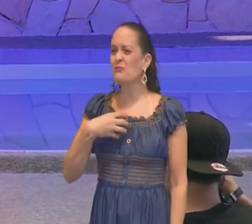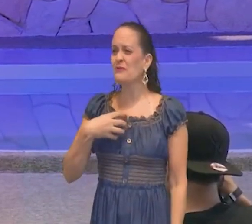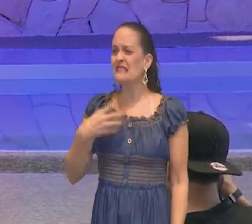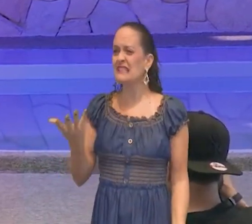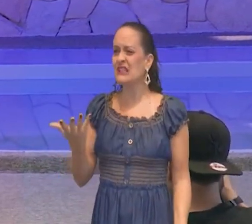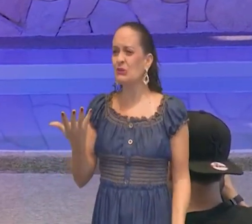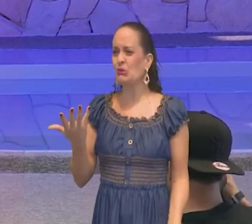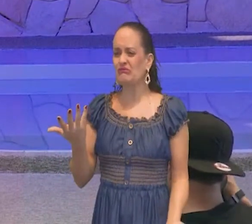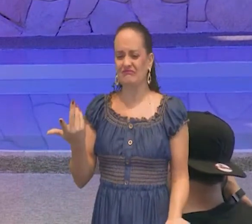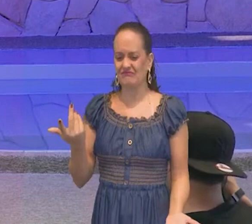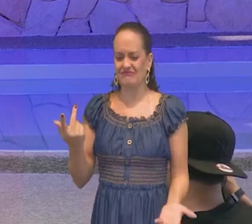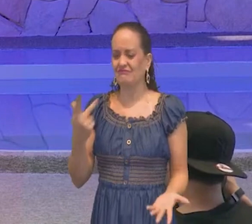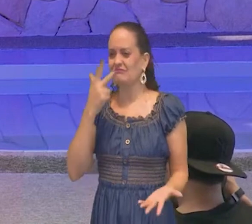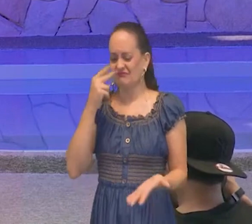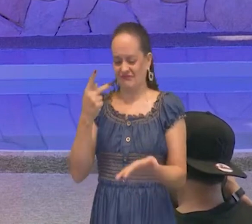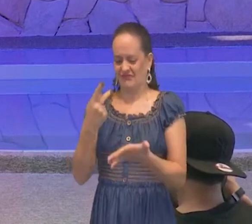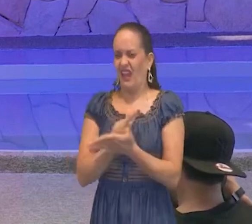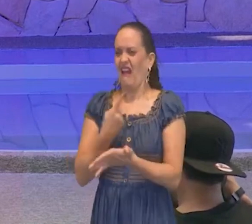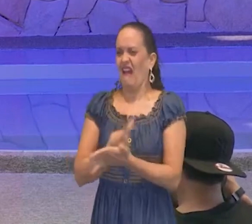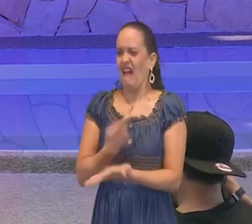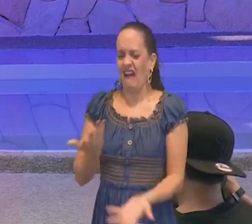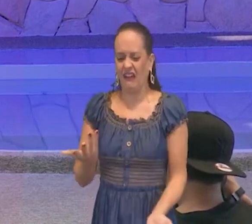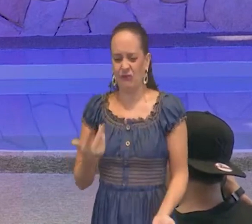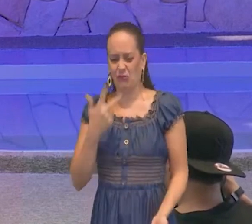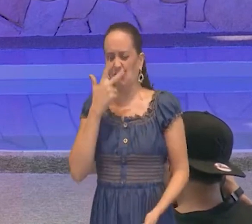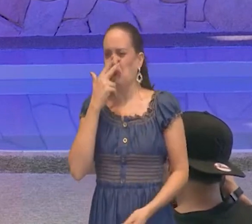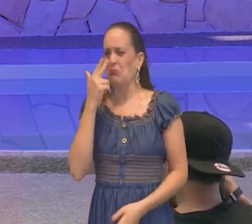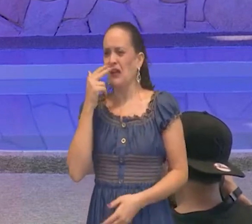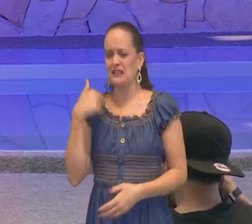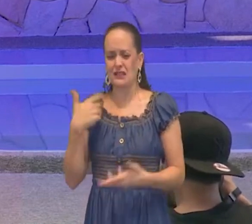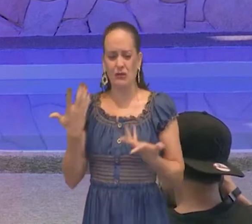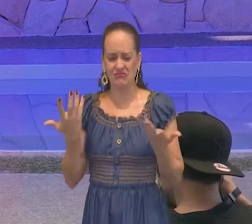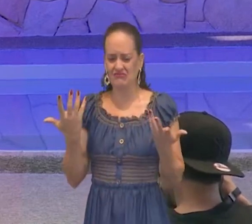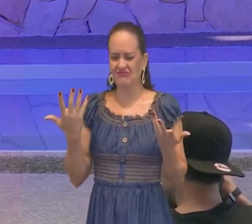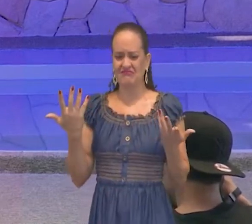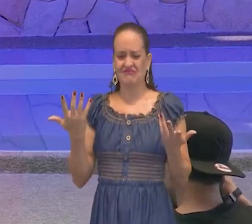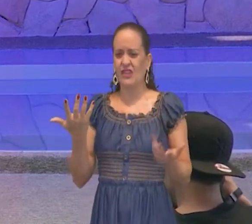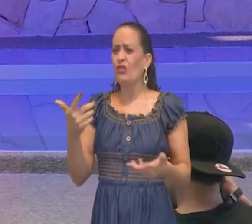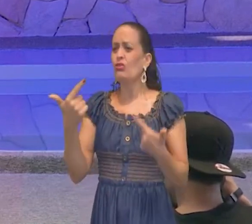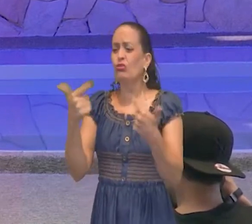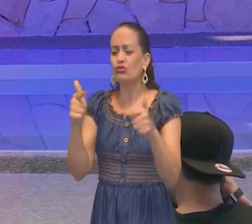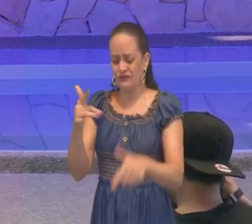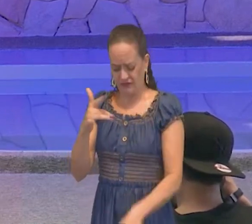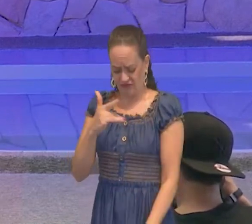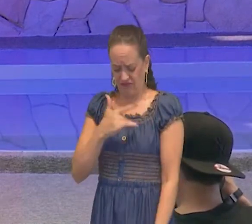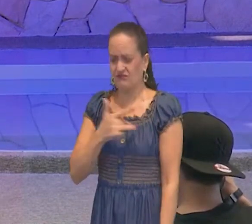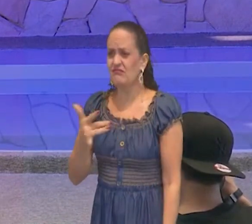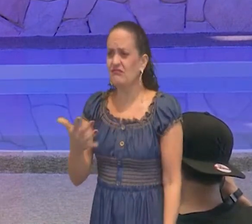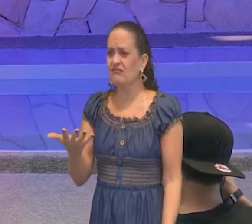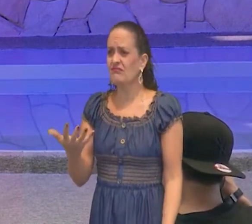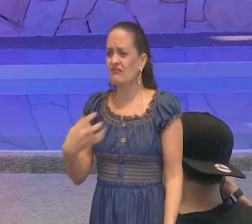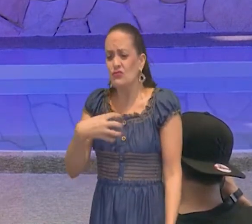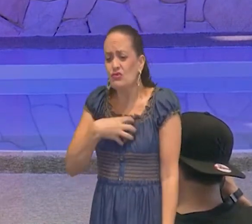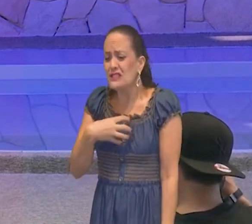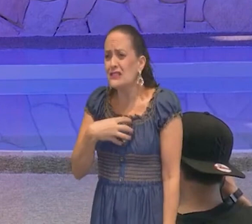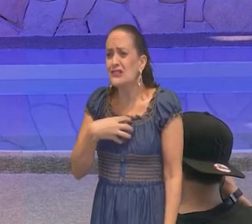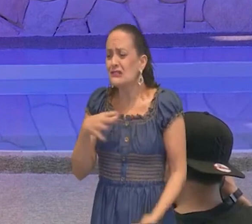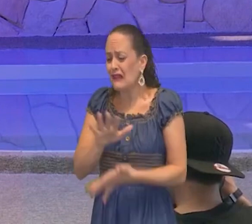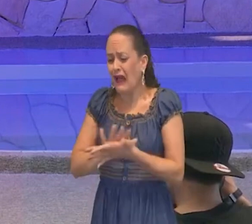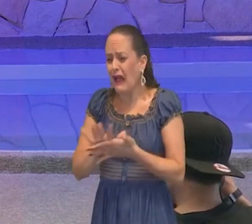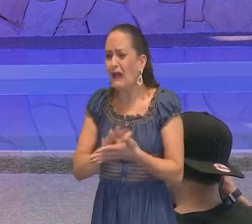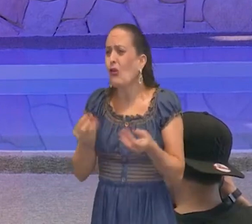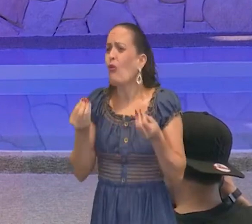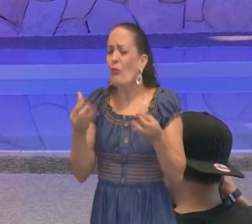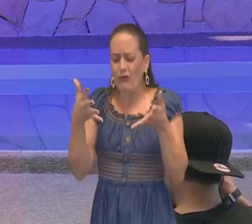Eu participo até desta igreja, mas ainda não tive um toque de Jesus no meu coração, eu não entreguei o meu coração a